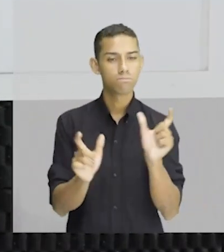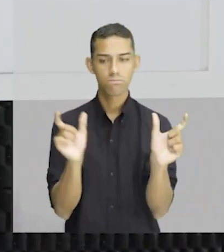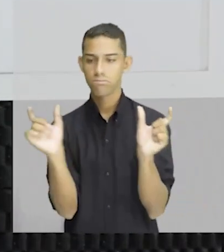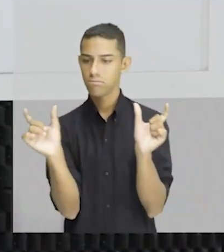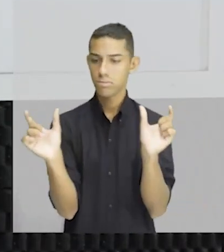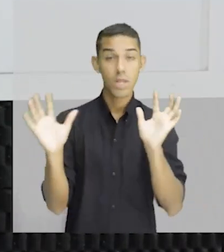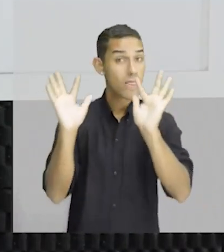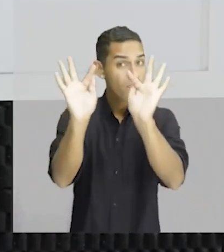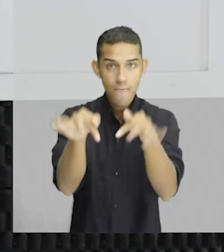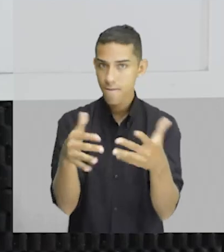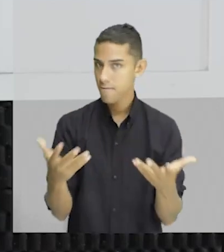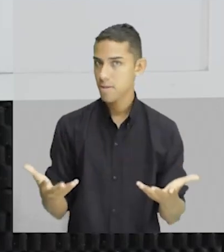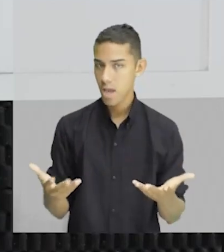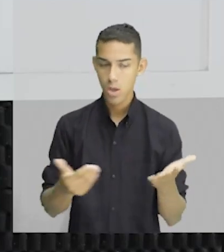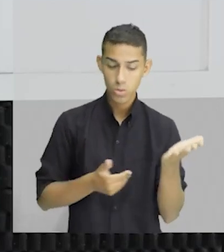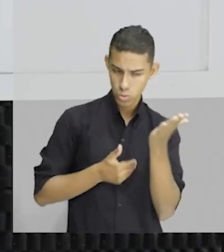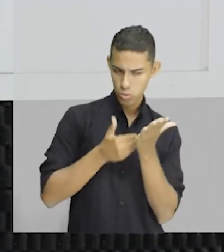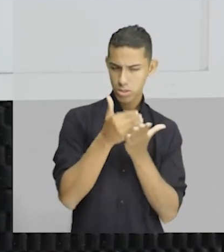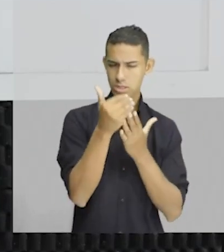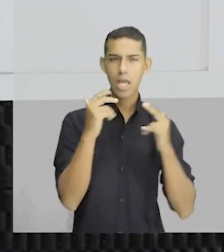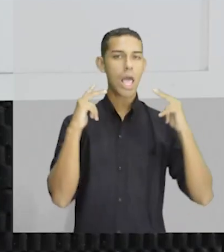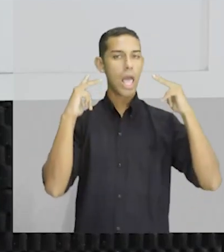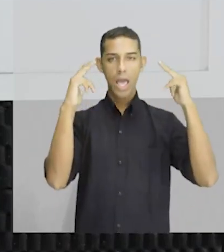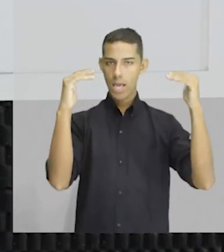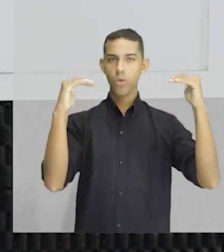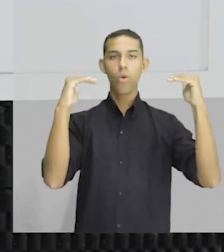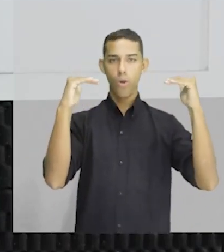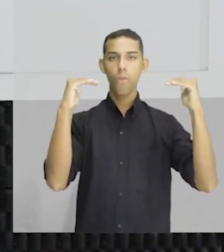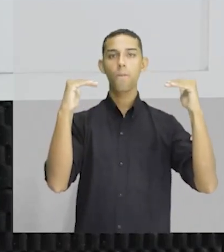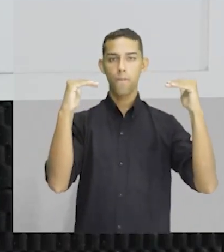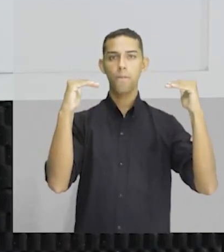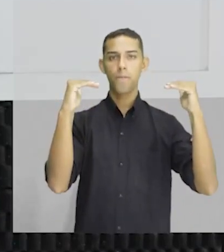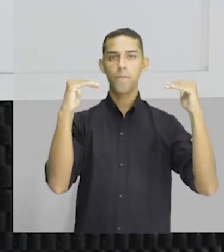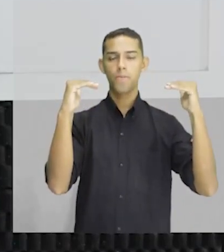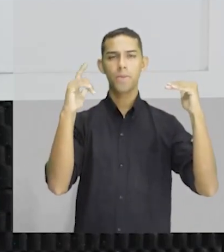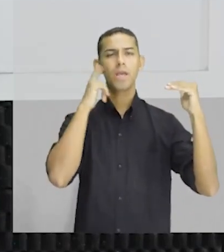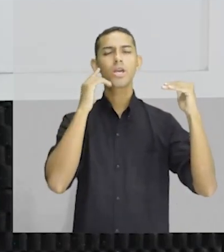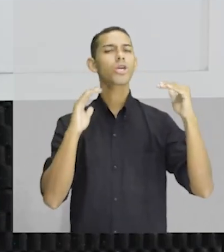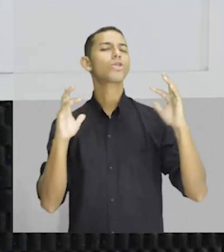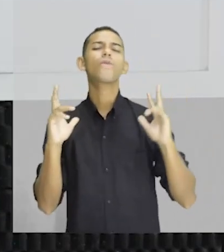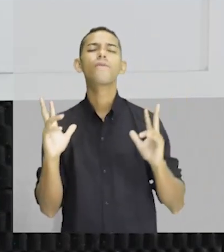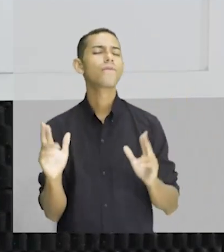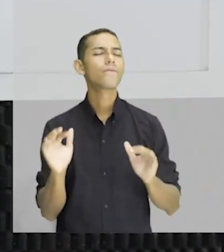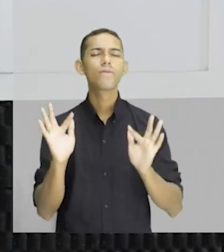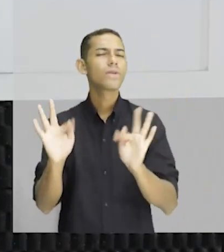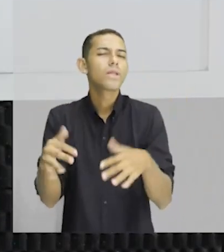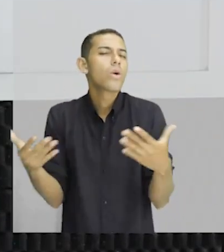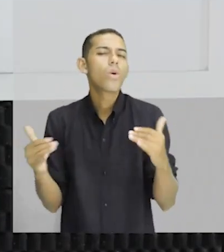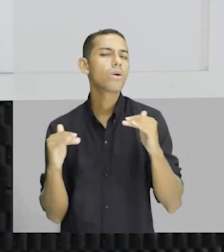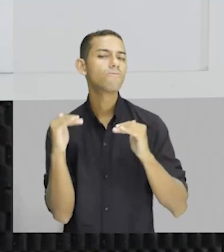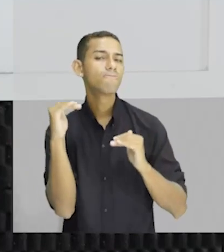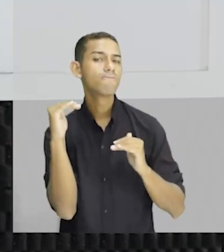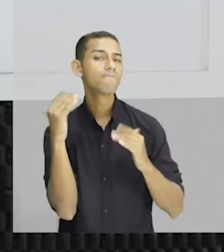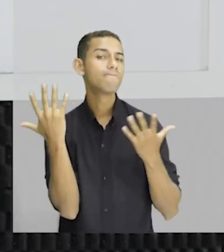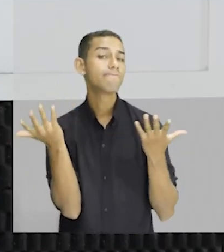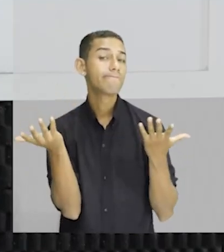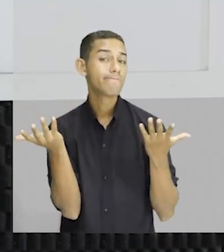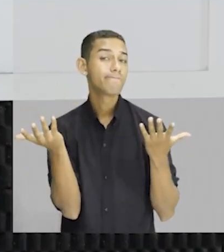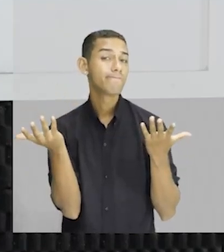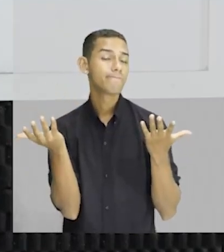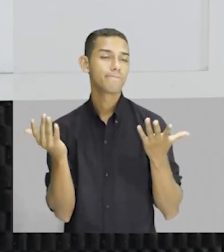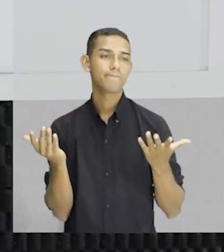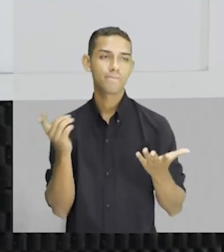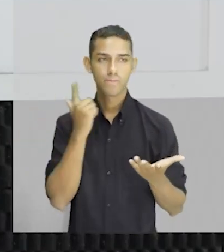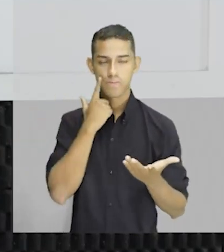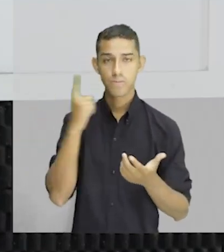no final? No início, elas eram iguais. E no final, qual vai ser a diferença? Então, repetindo,